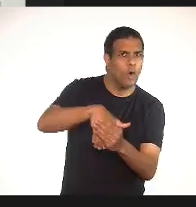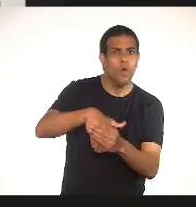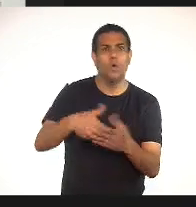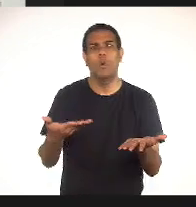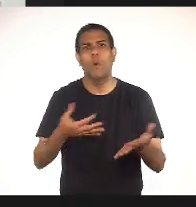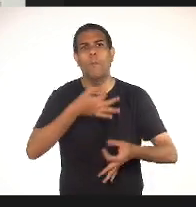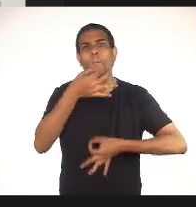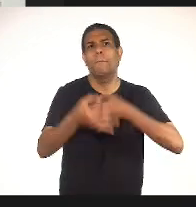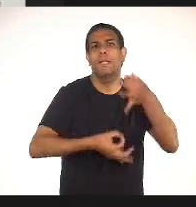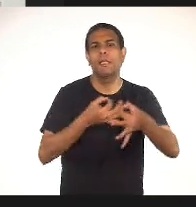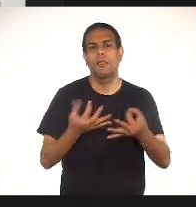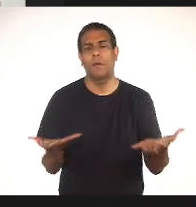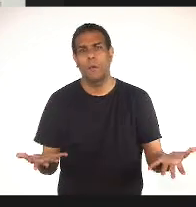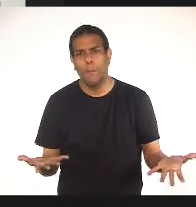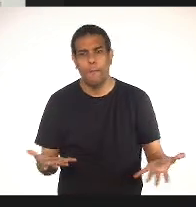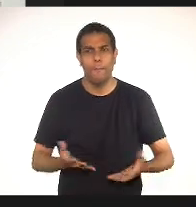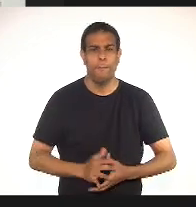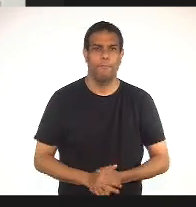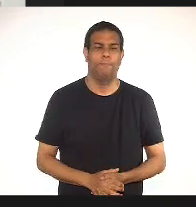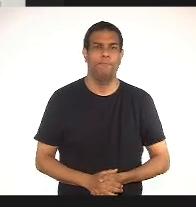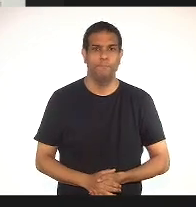Dani Monteiro.